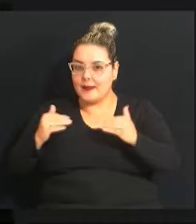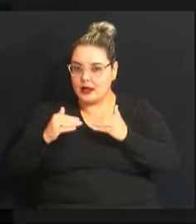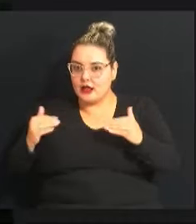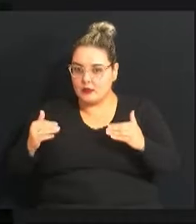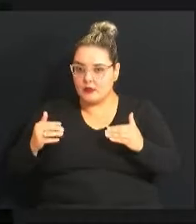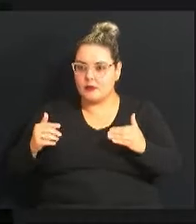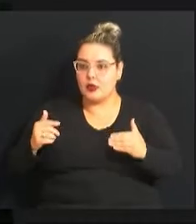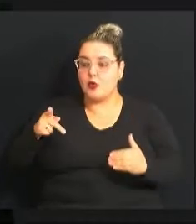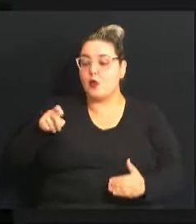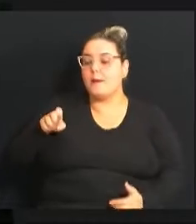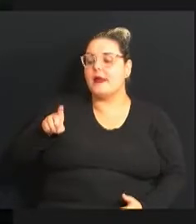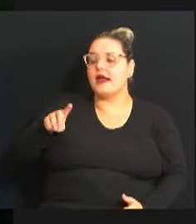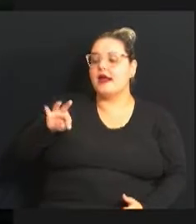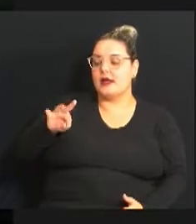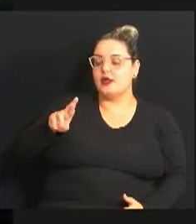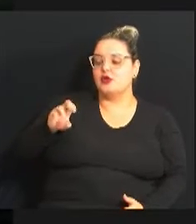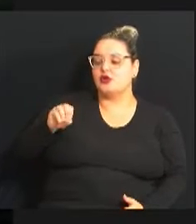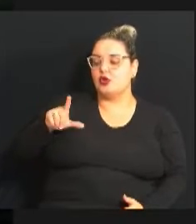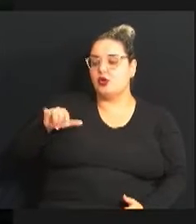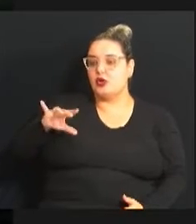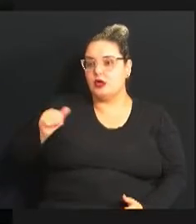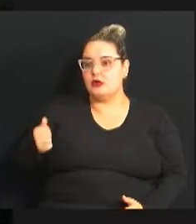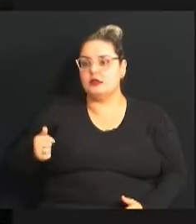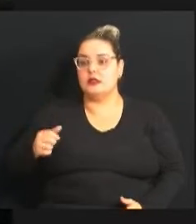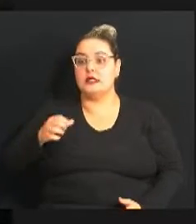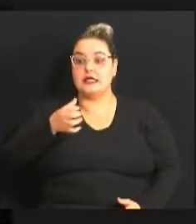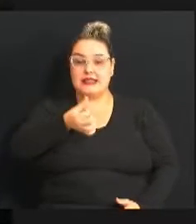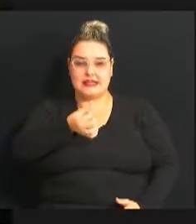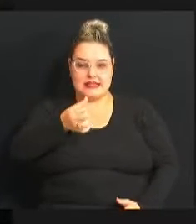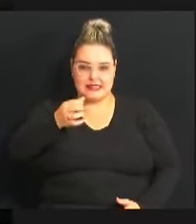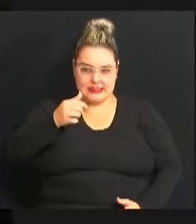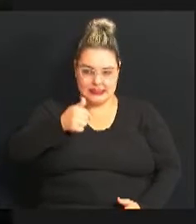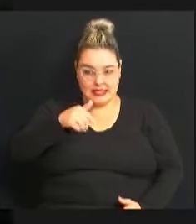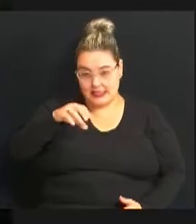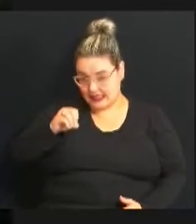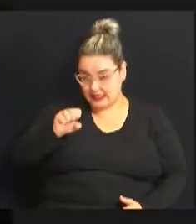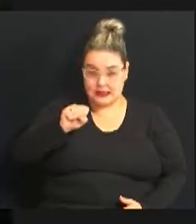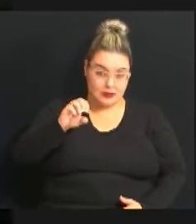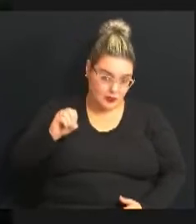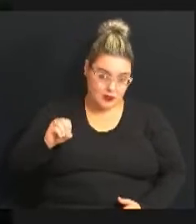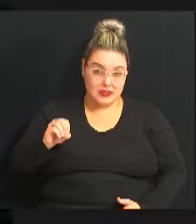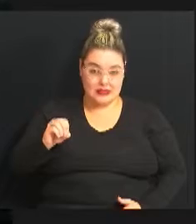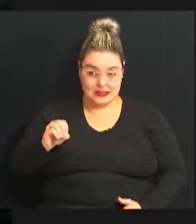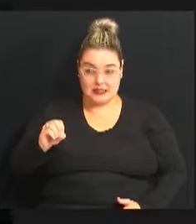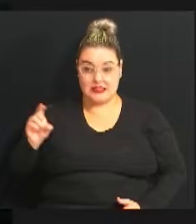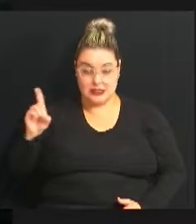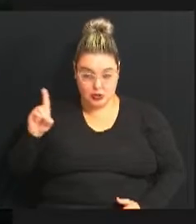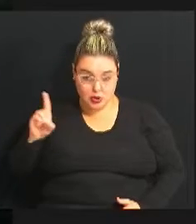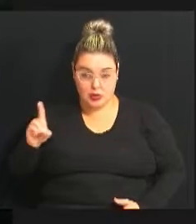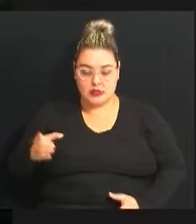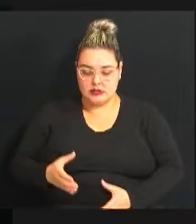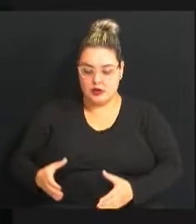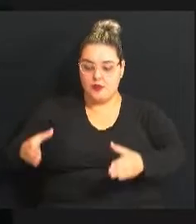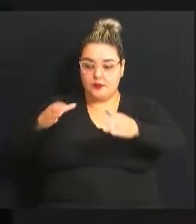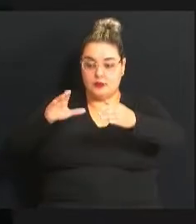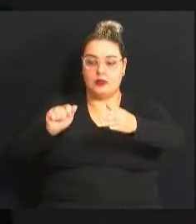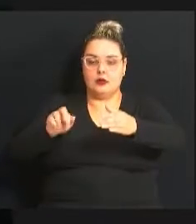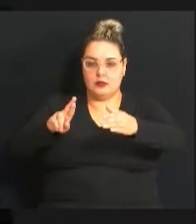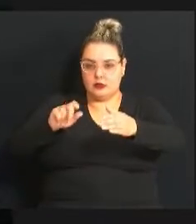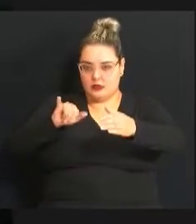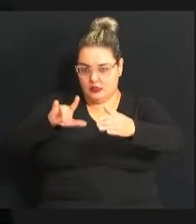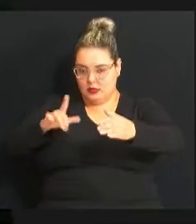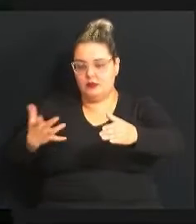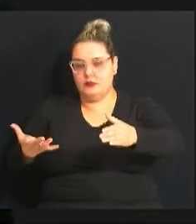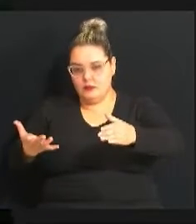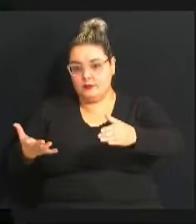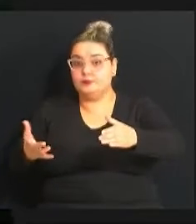da pandemia, né, de 60, 70 dólares o barril, ele ainda está num preço bem elevado. Mas dificilmente,